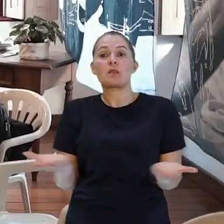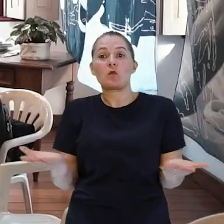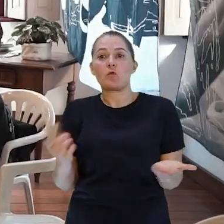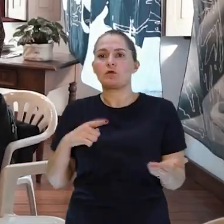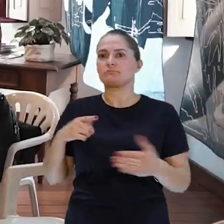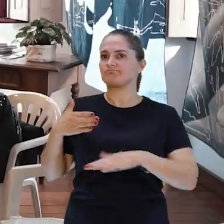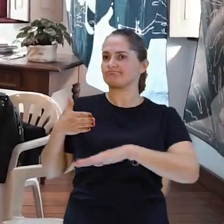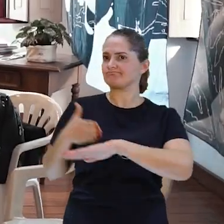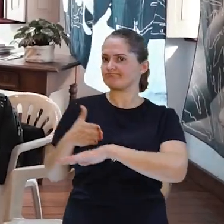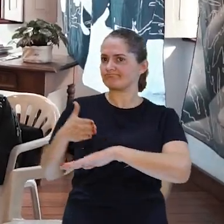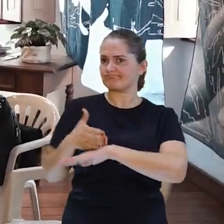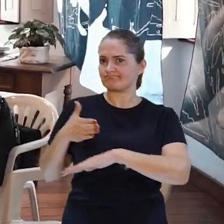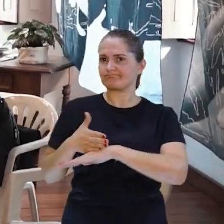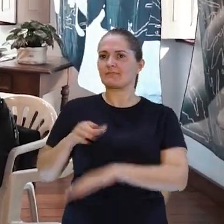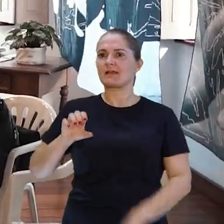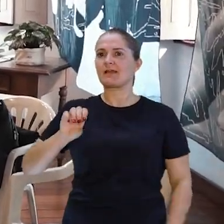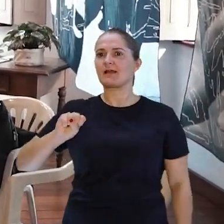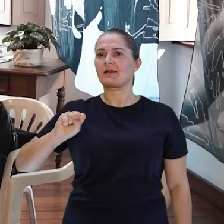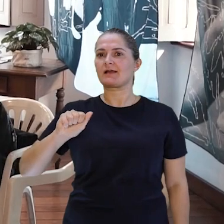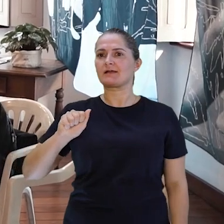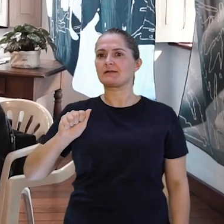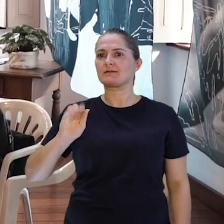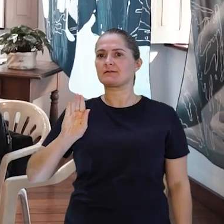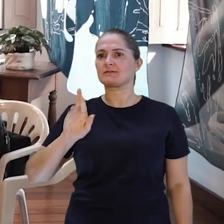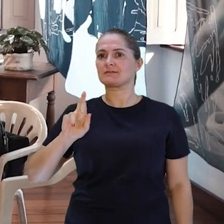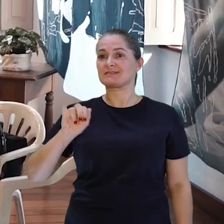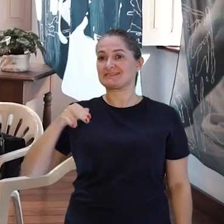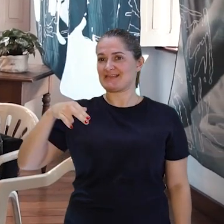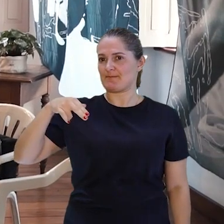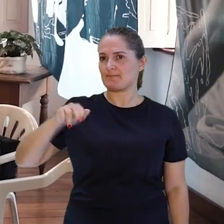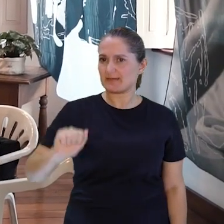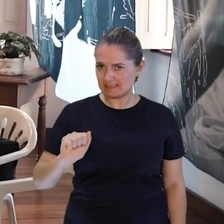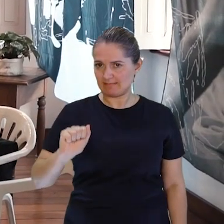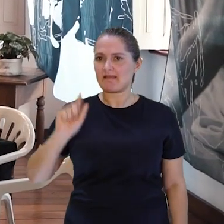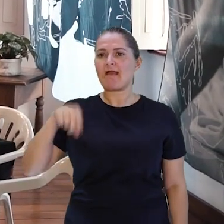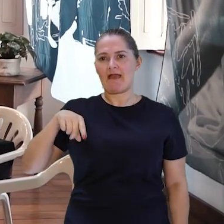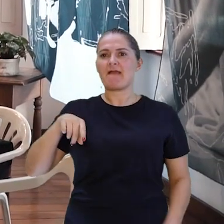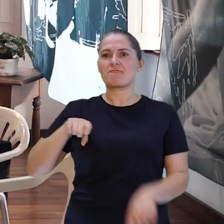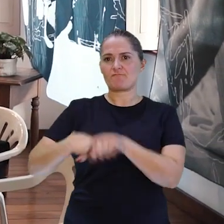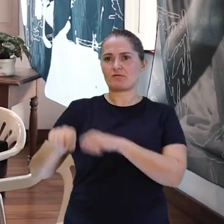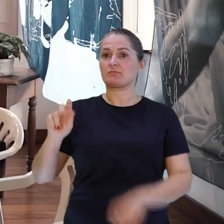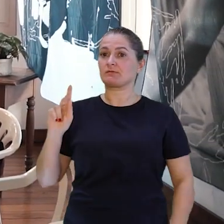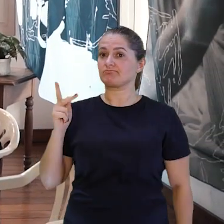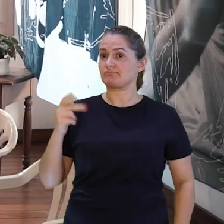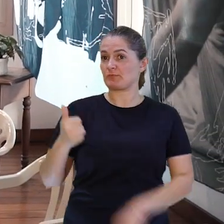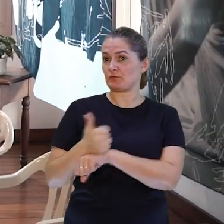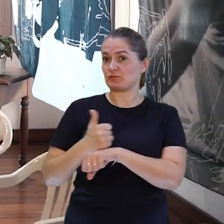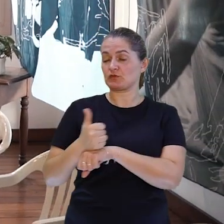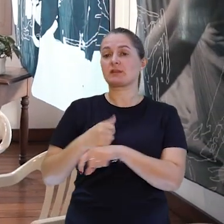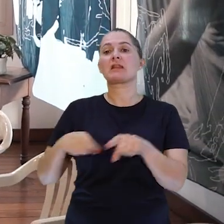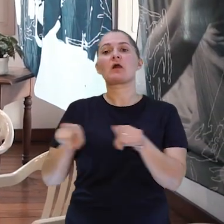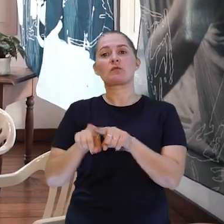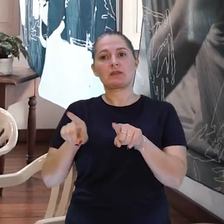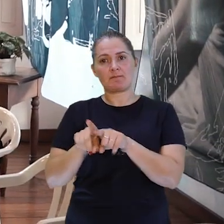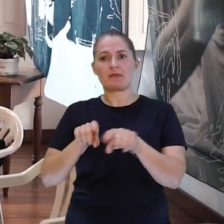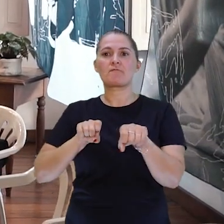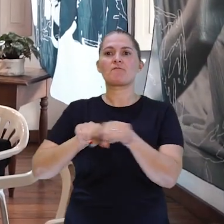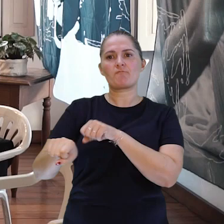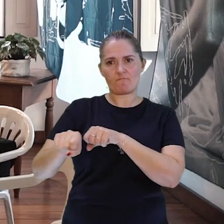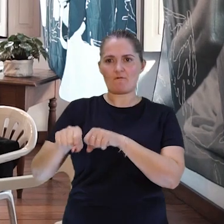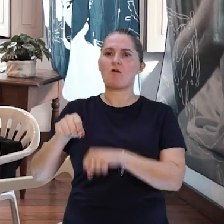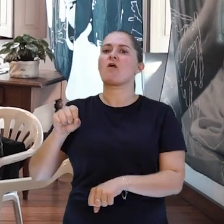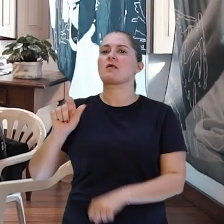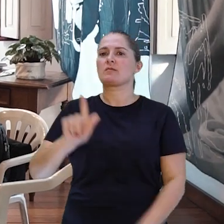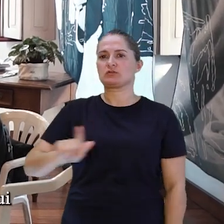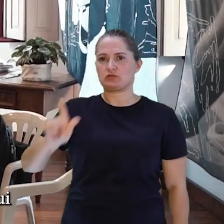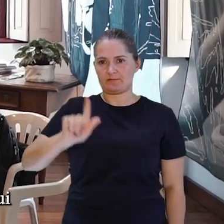Hoje a gente tem a participação da Sabrina de Lima Grecelli, que é historiadora, também é licenciada em